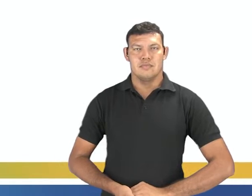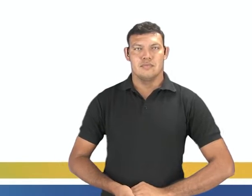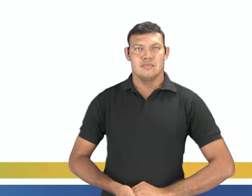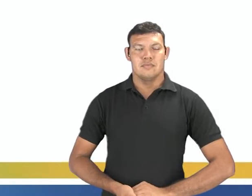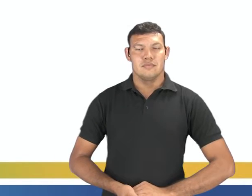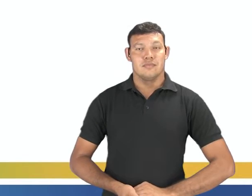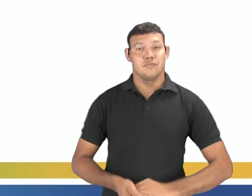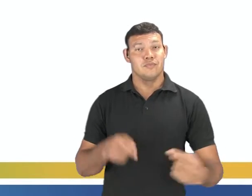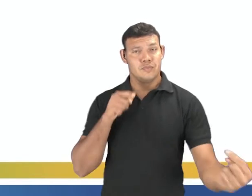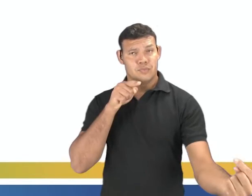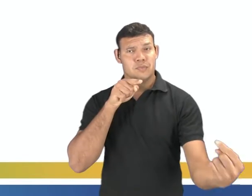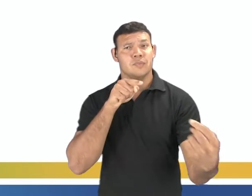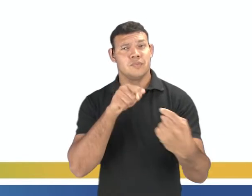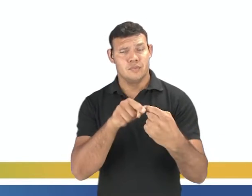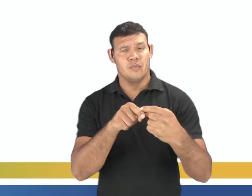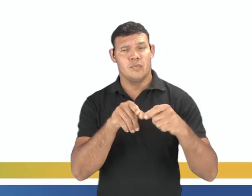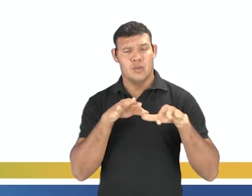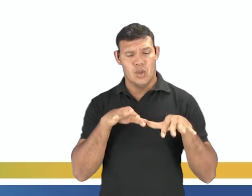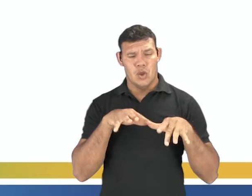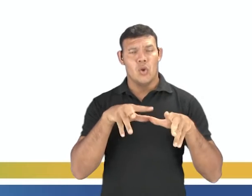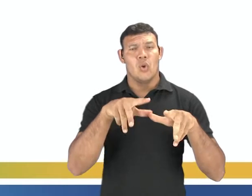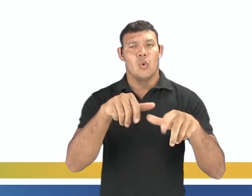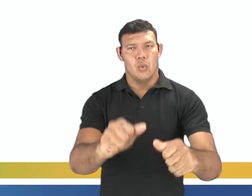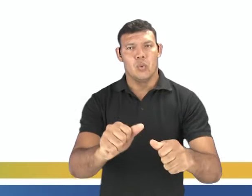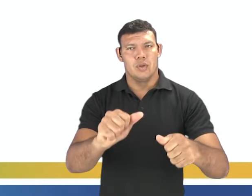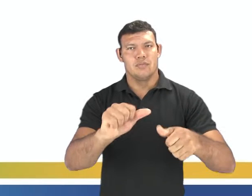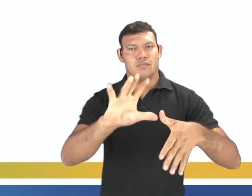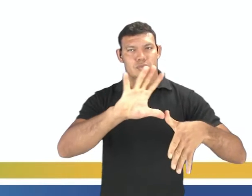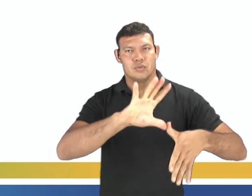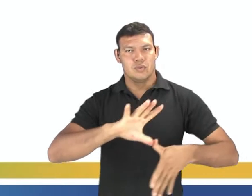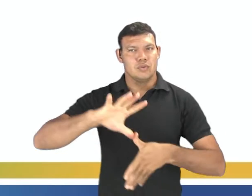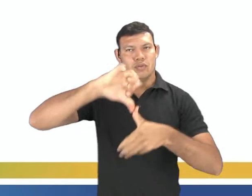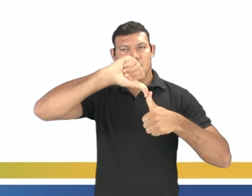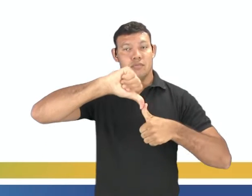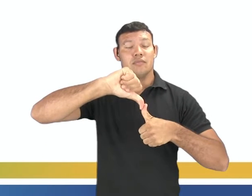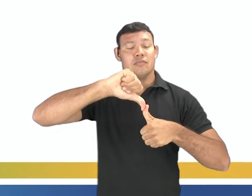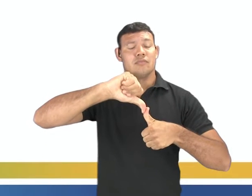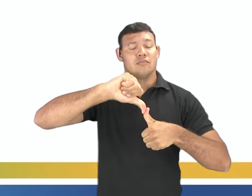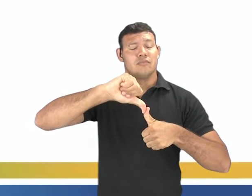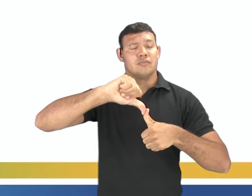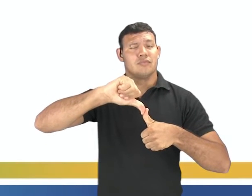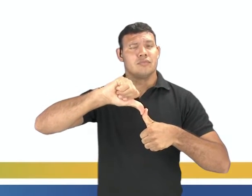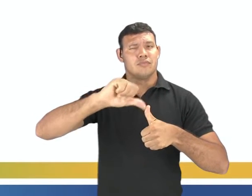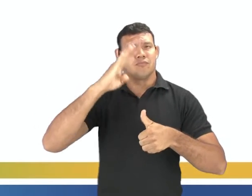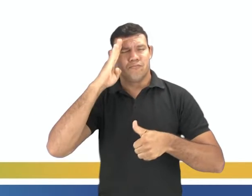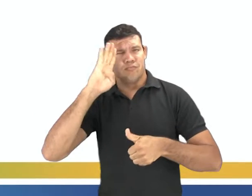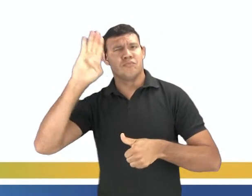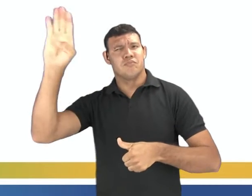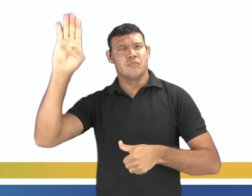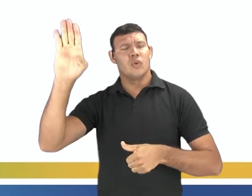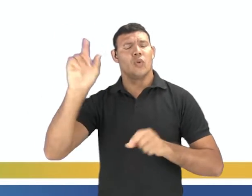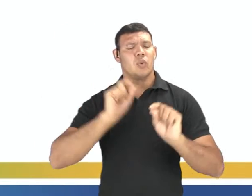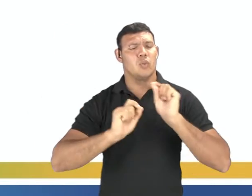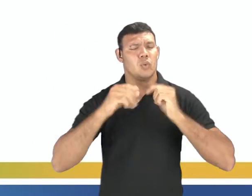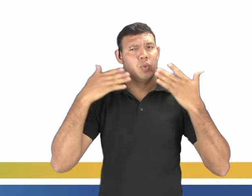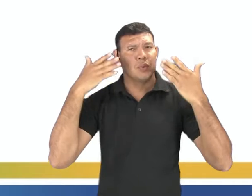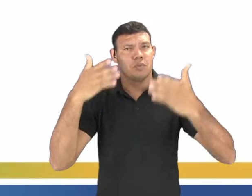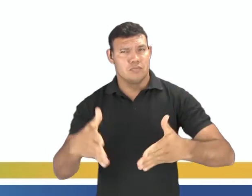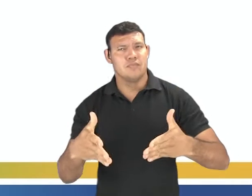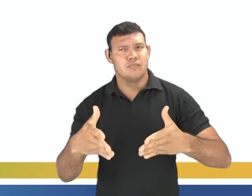Em relação à ocupação das Américas, é importante ressaltar que Portugal e Espanha